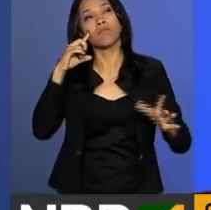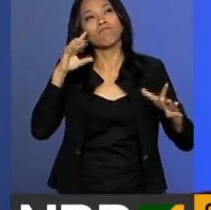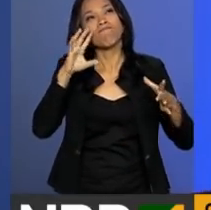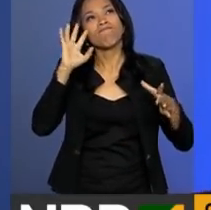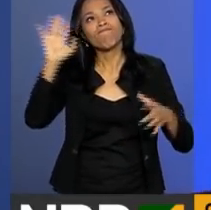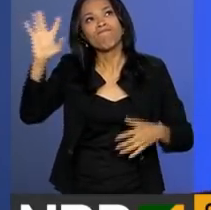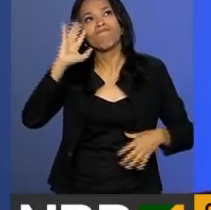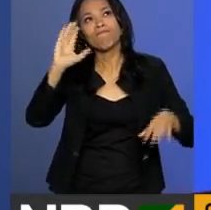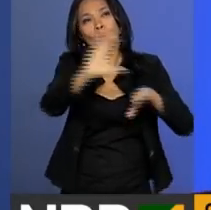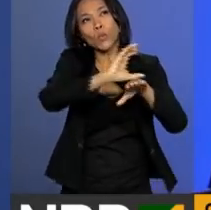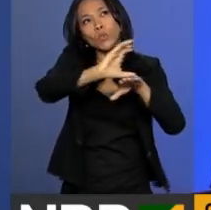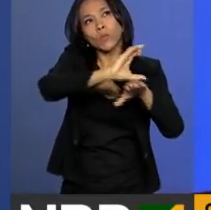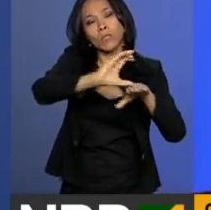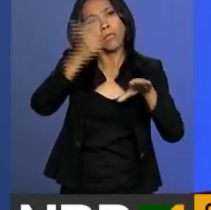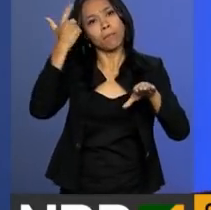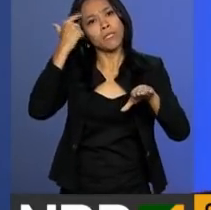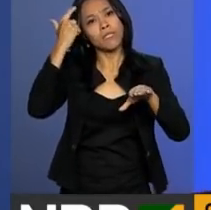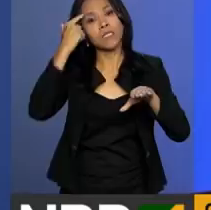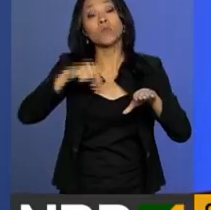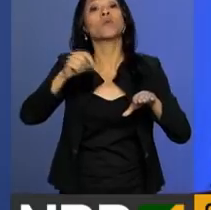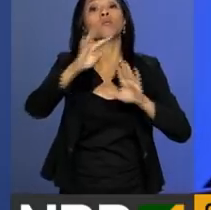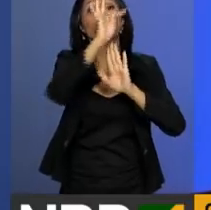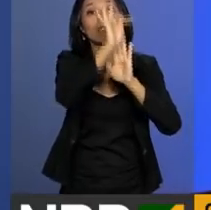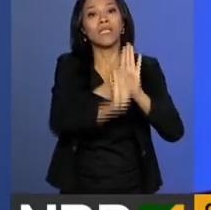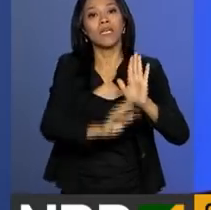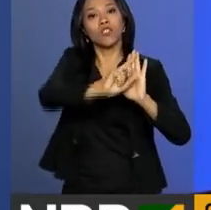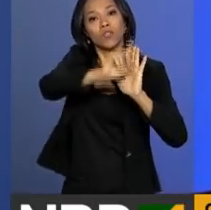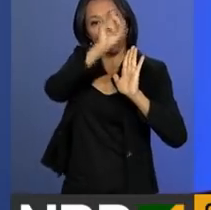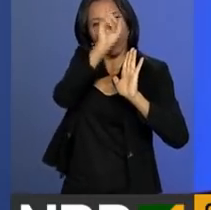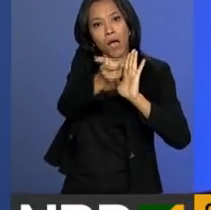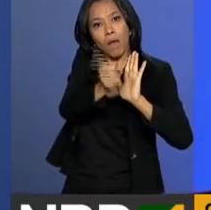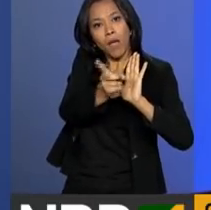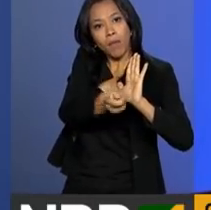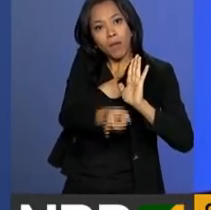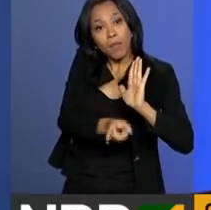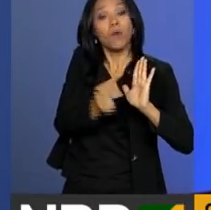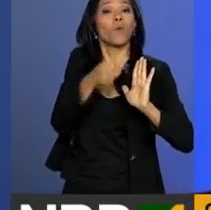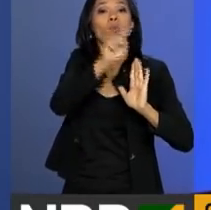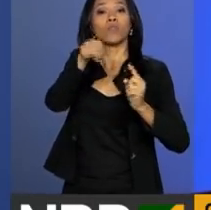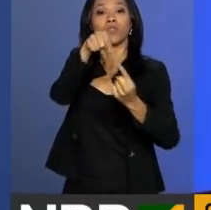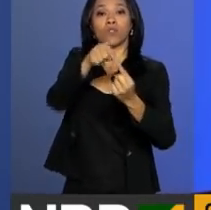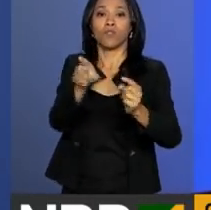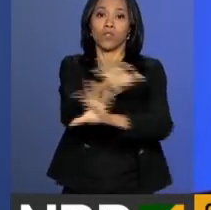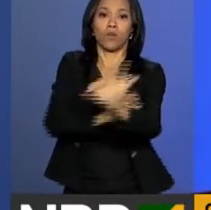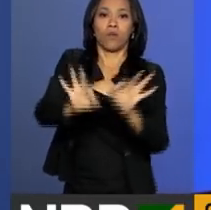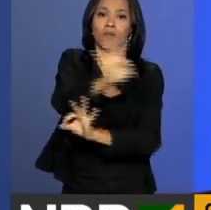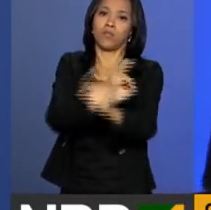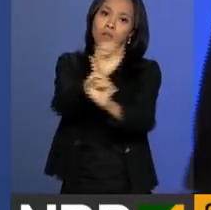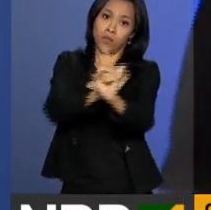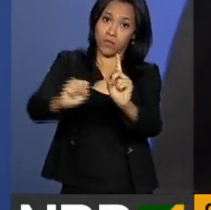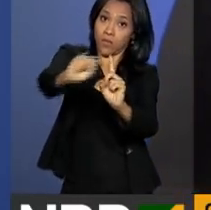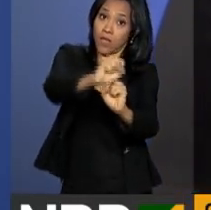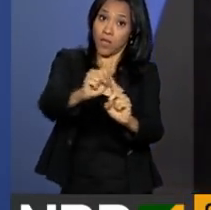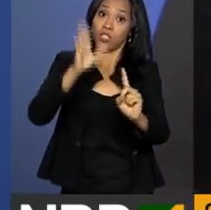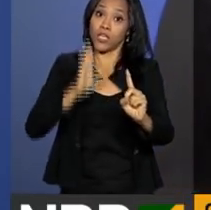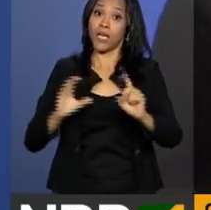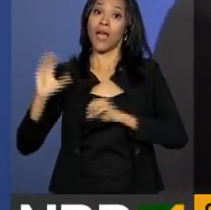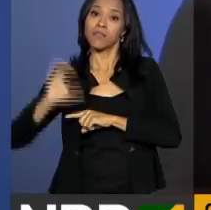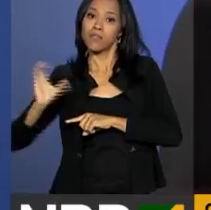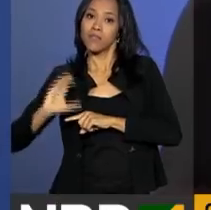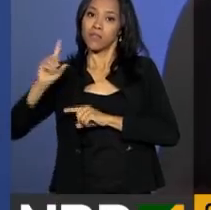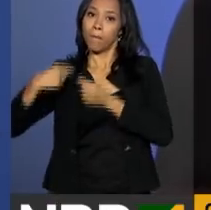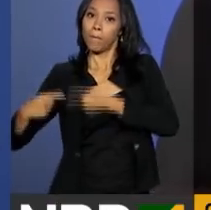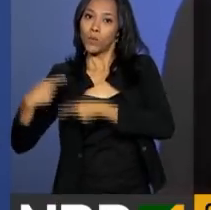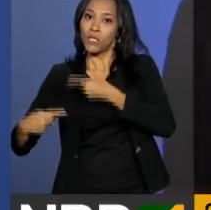você está pensando um texto normativo que organiza a sociedade que a ciência política convencionou denominar